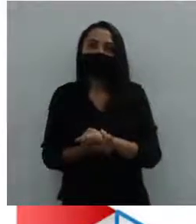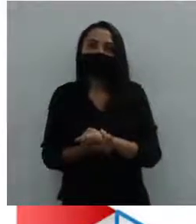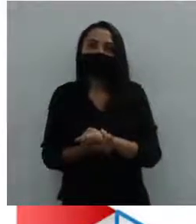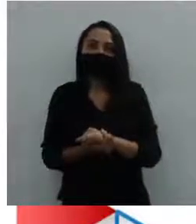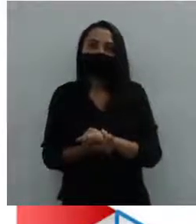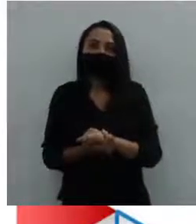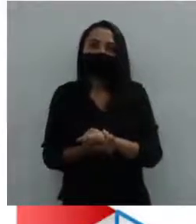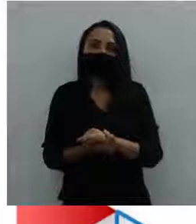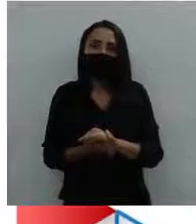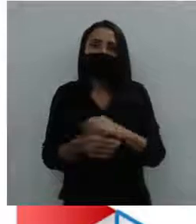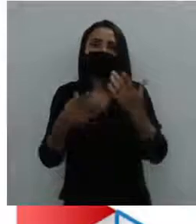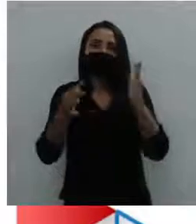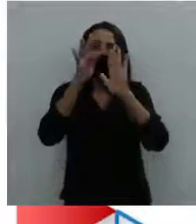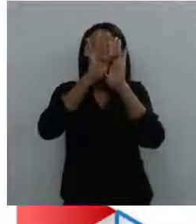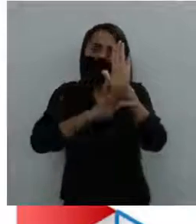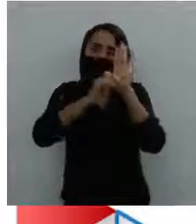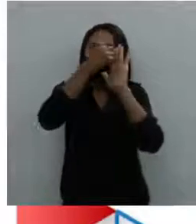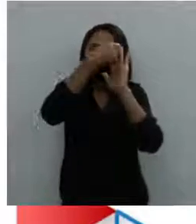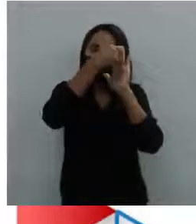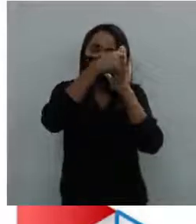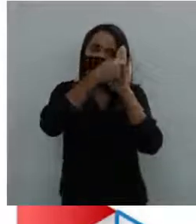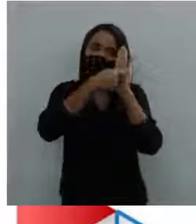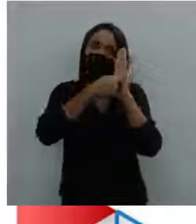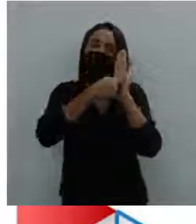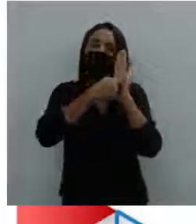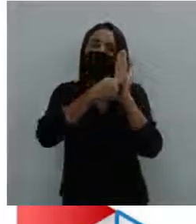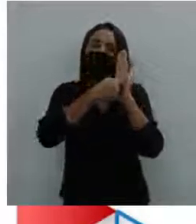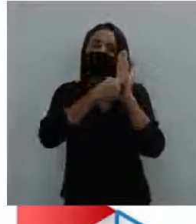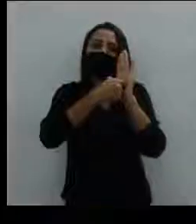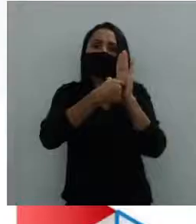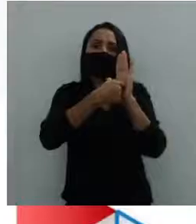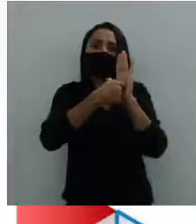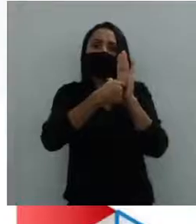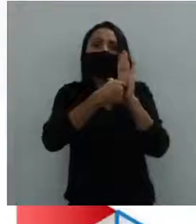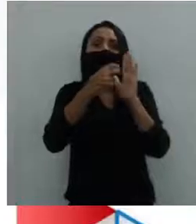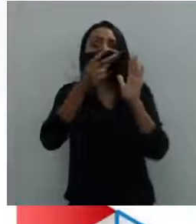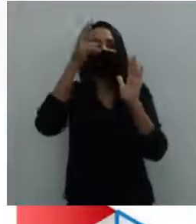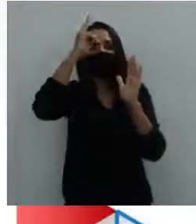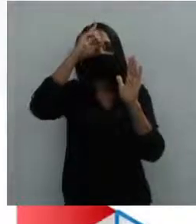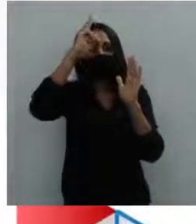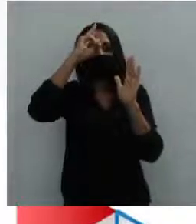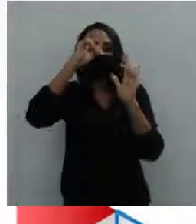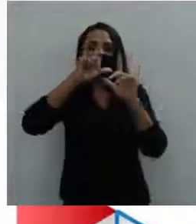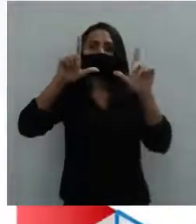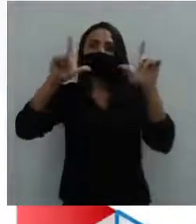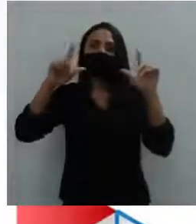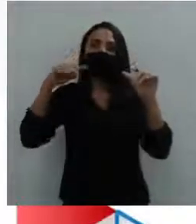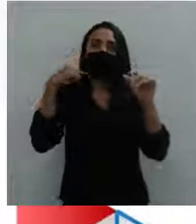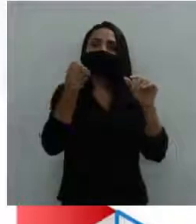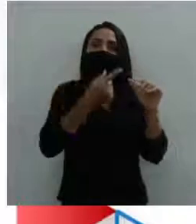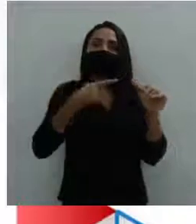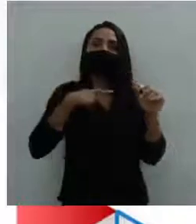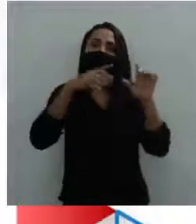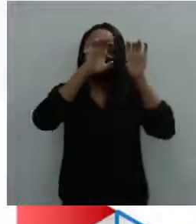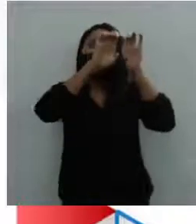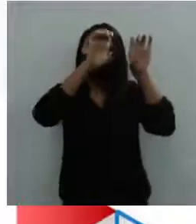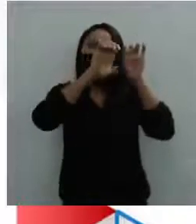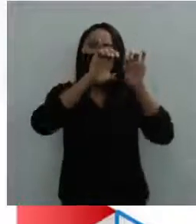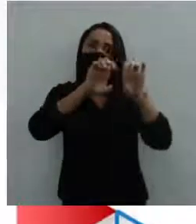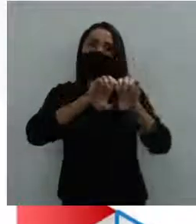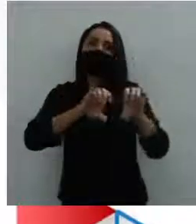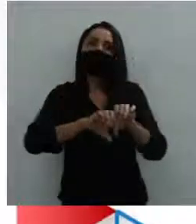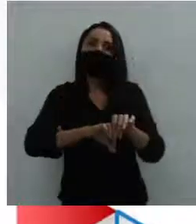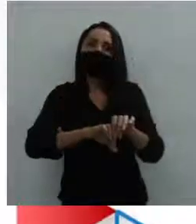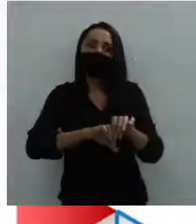a ser o quê? Escritos. E vamos adiante aqui. E lembrar que na tela nós temos a estrutura da fábula